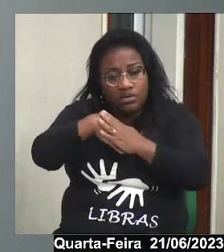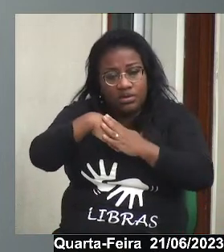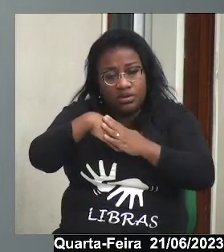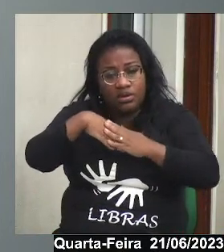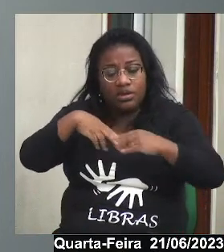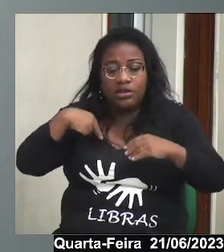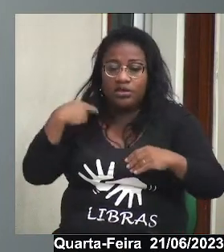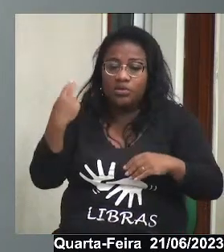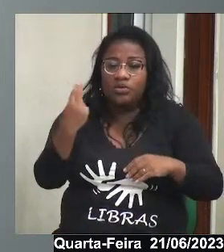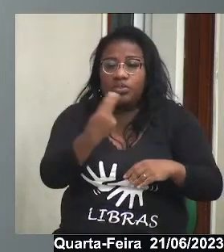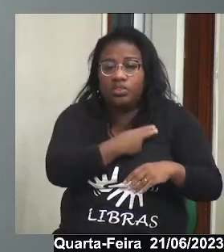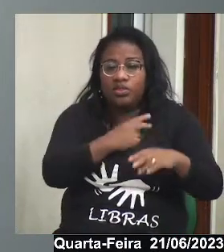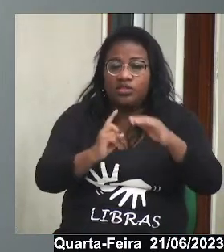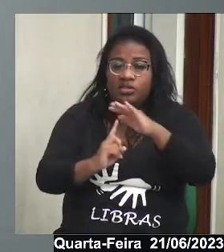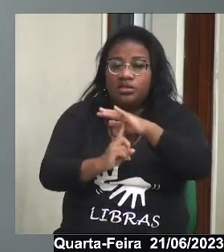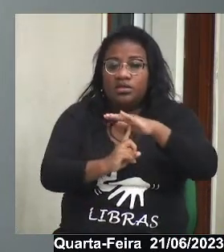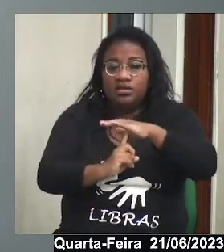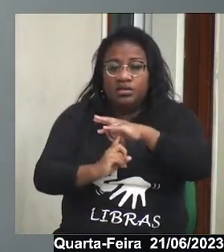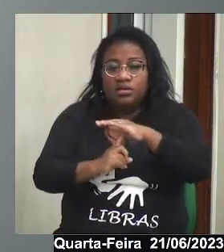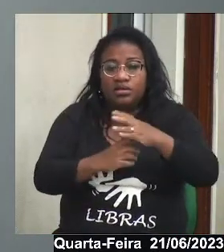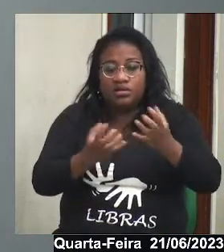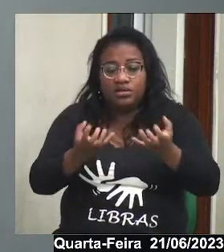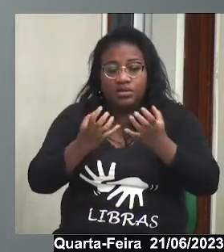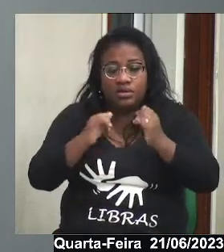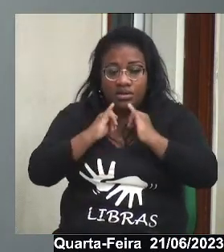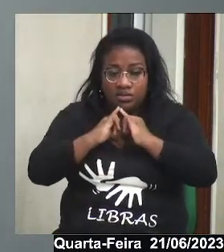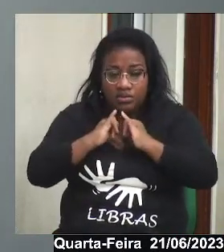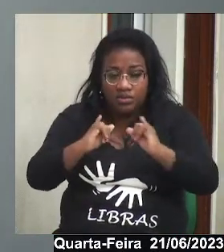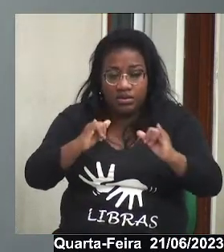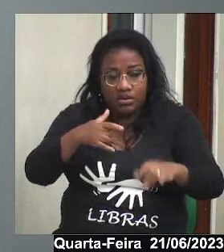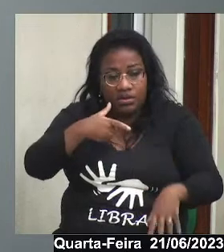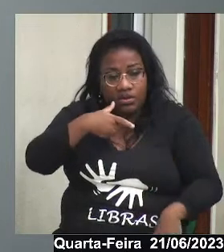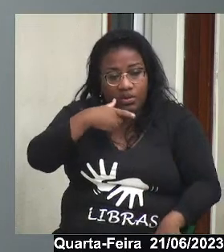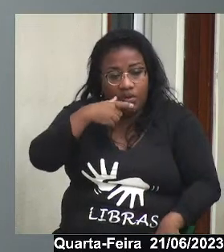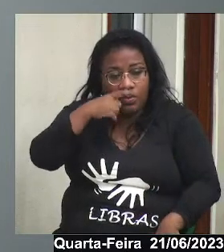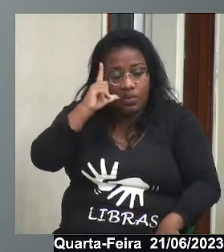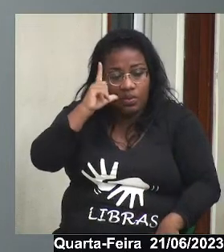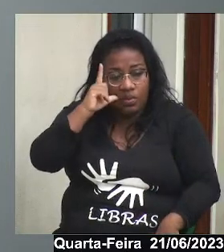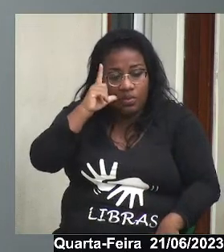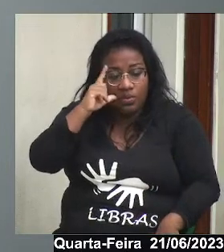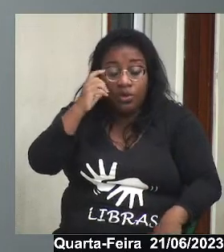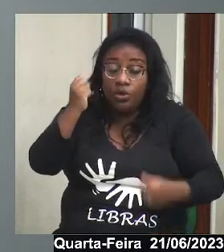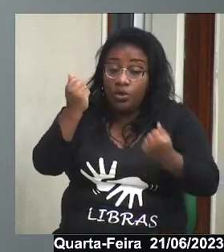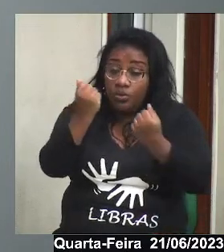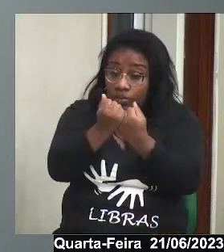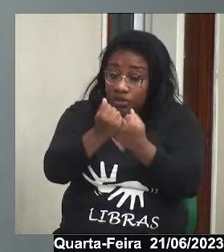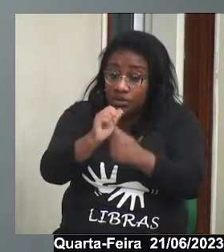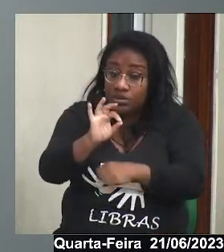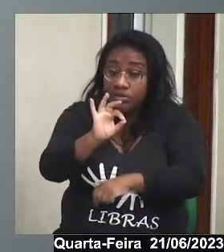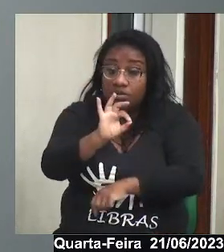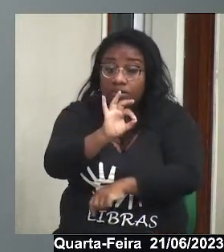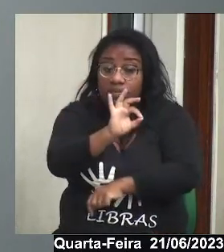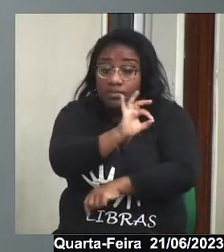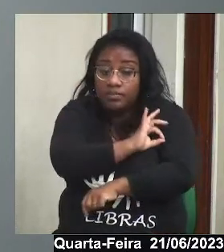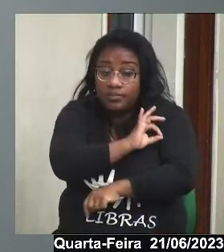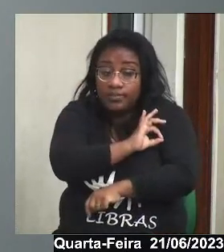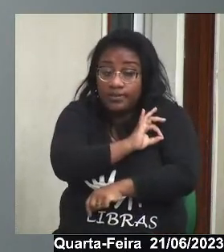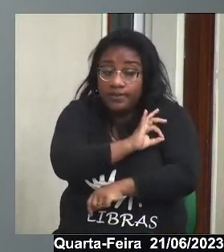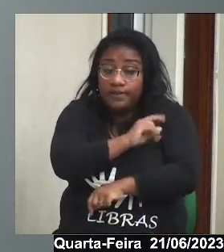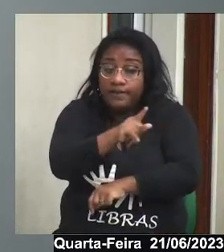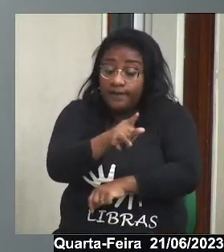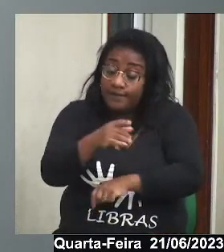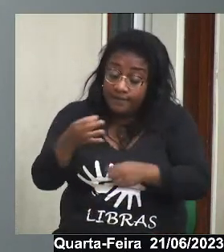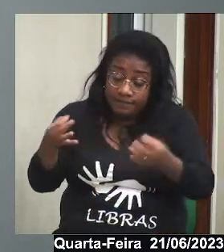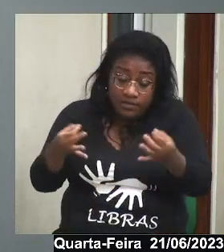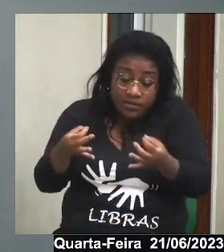a nossa feira. E aí, senhores, eu quero repetir e reforçar aqui. Ontem, o vice-prefeito não fez